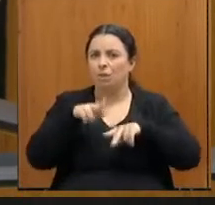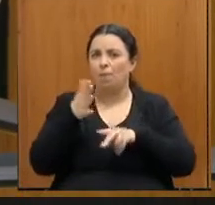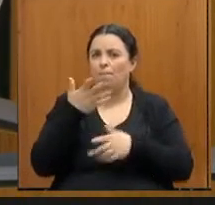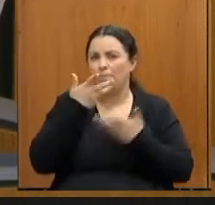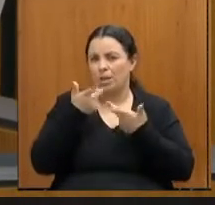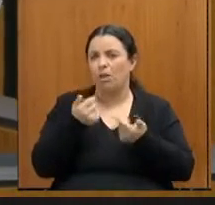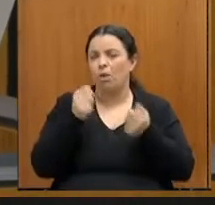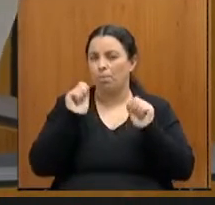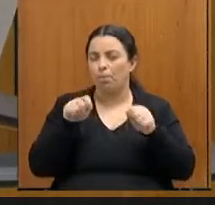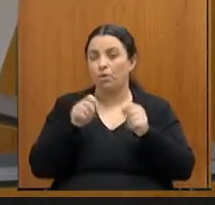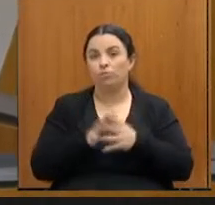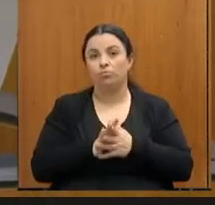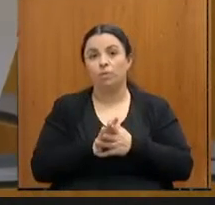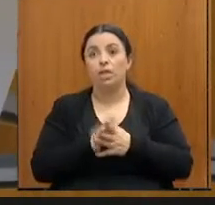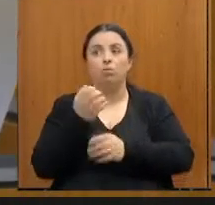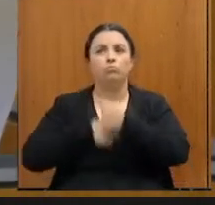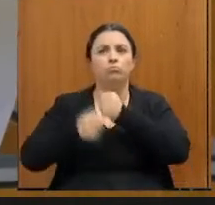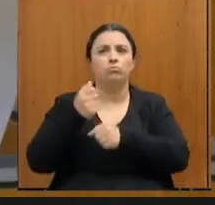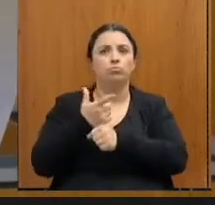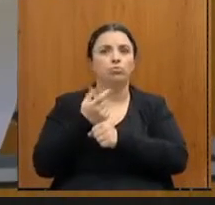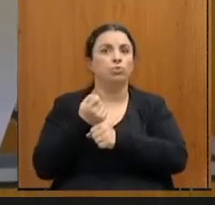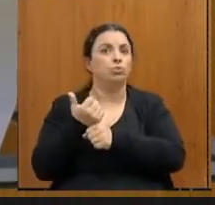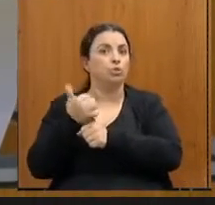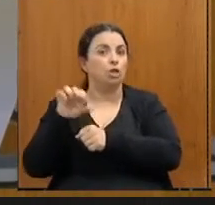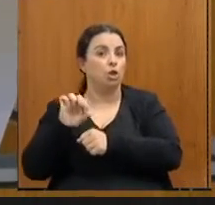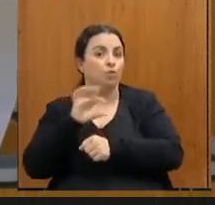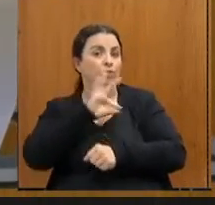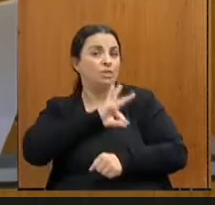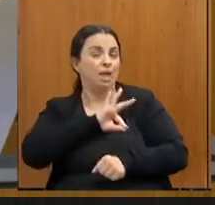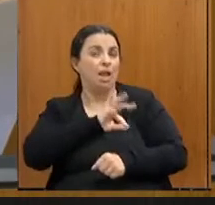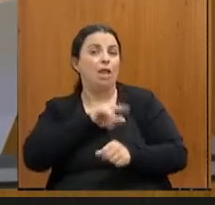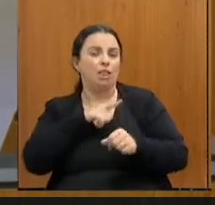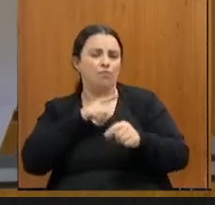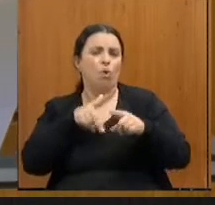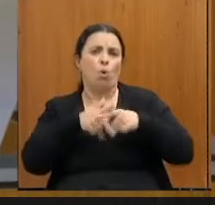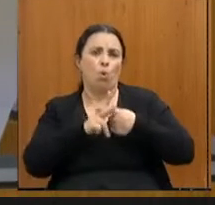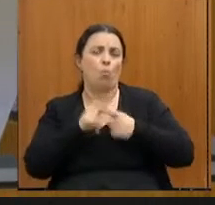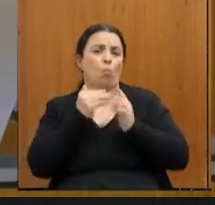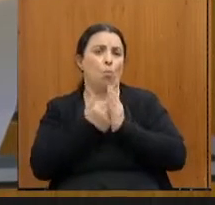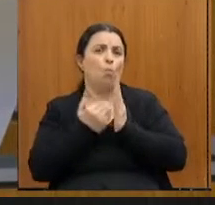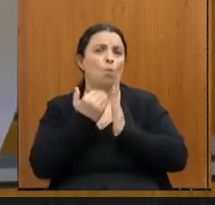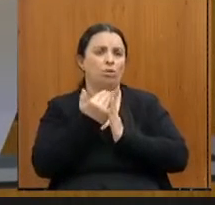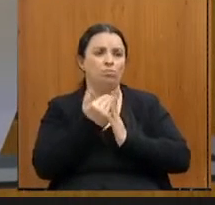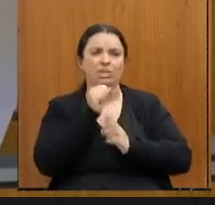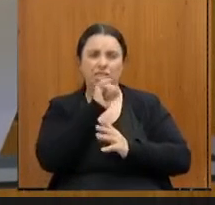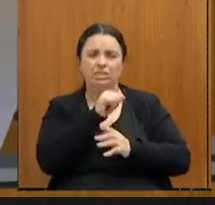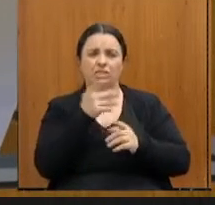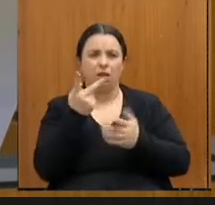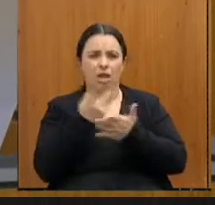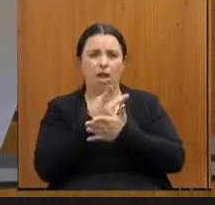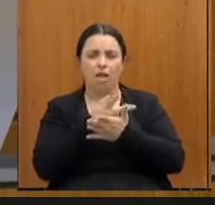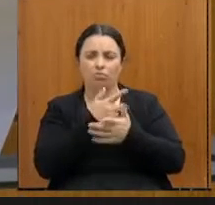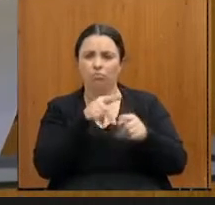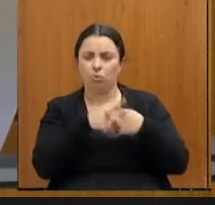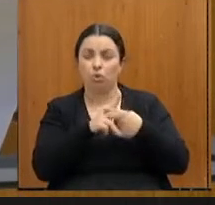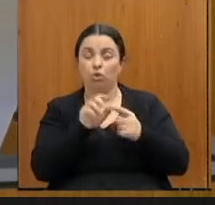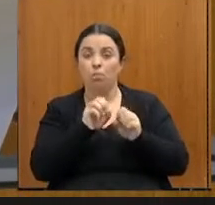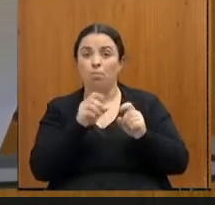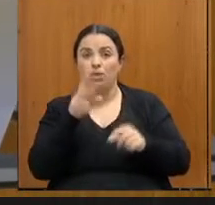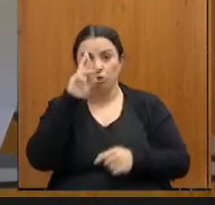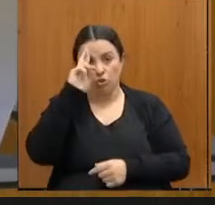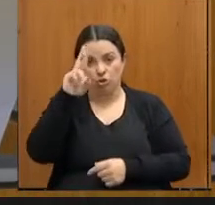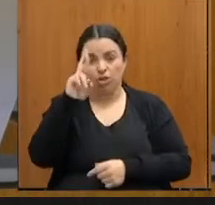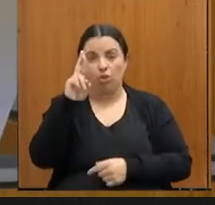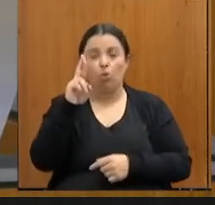2019 Esse é o salários tiveram reajustes né se eu me corrigir mas um diretor executivo da empresa